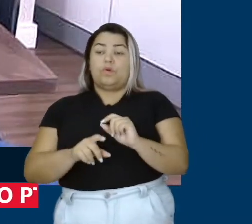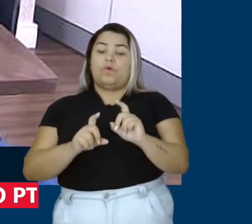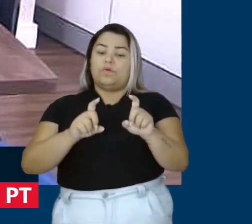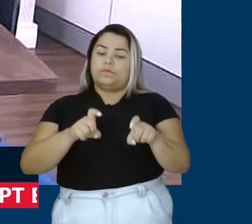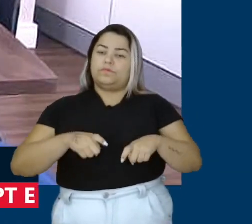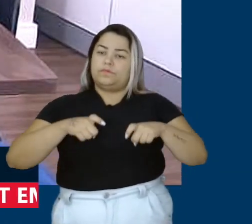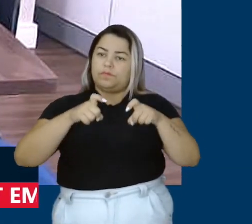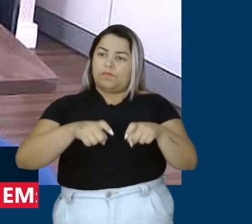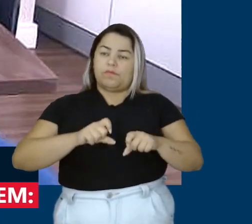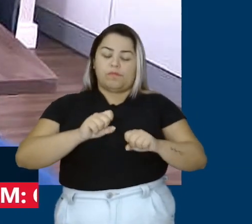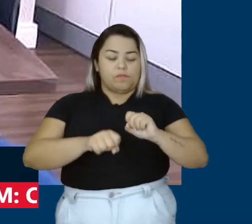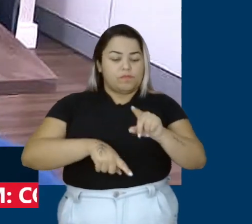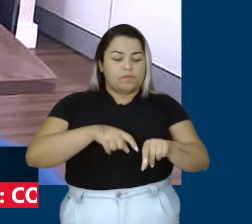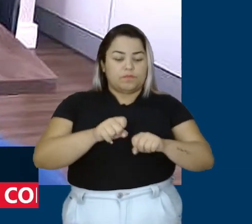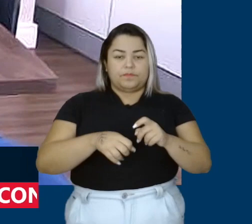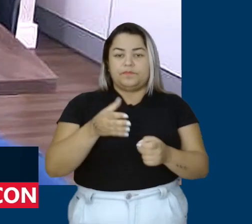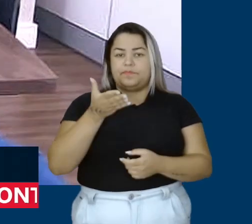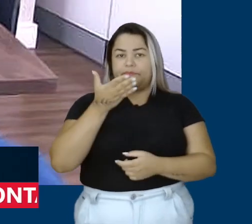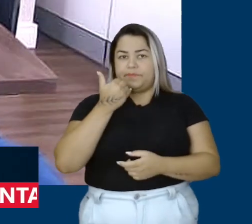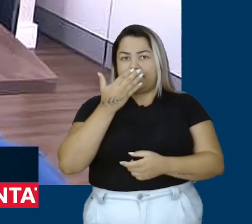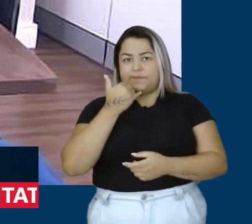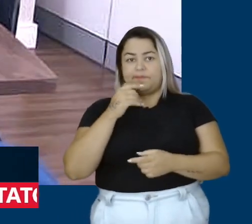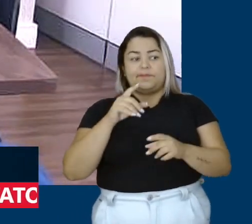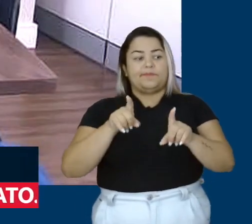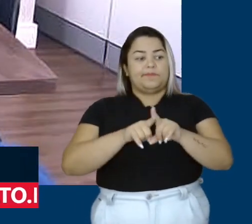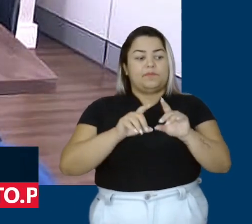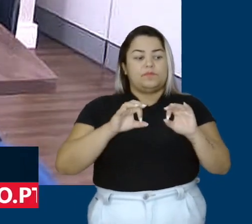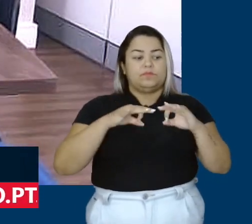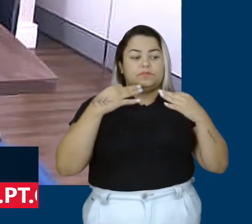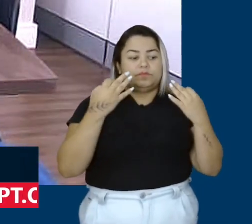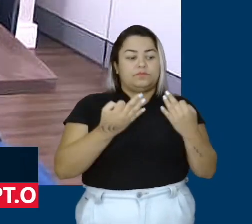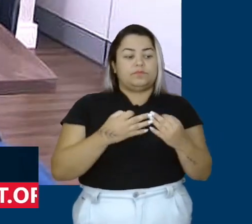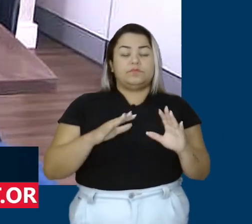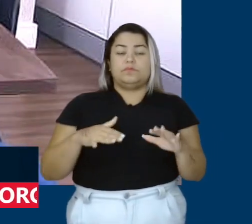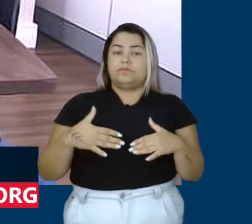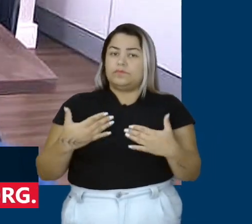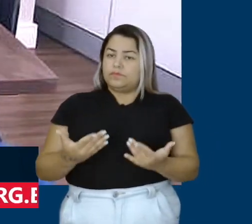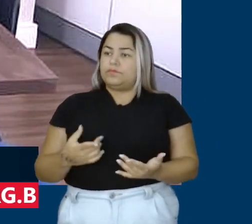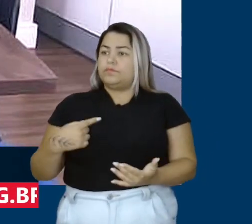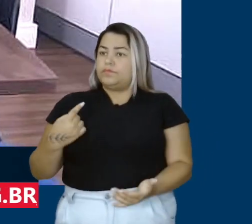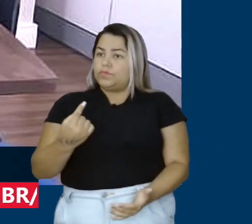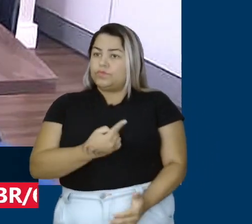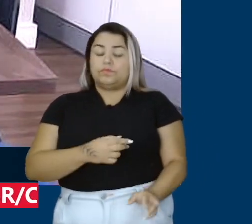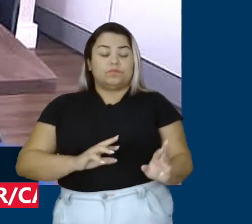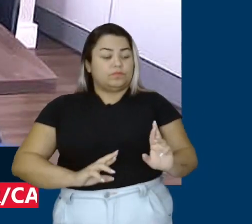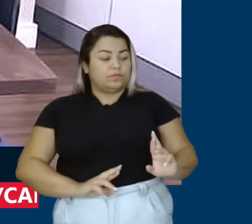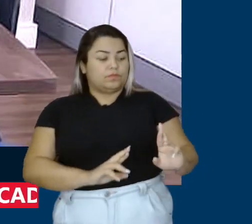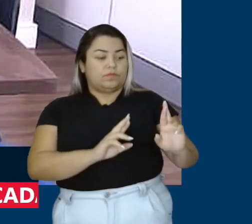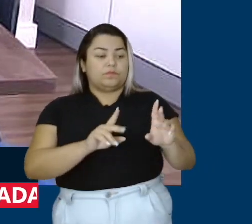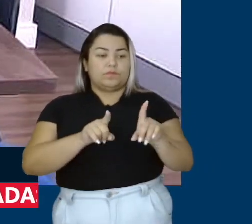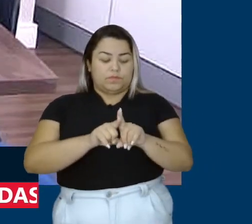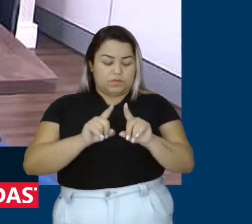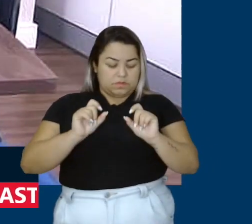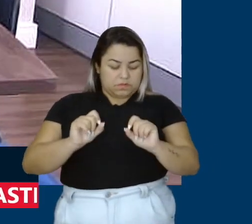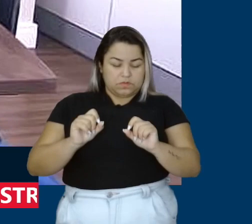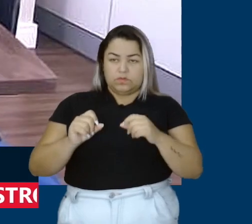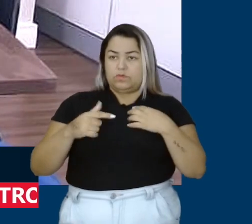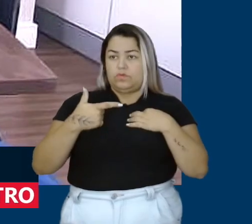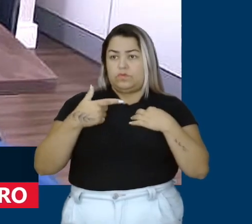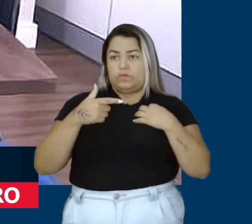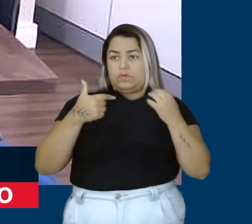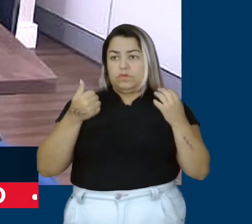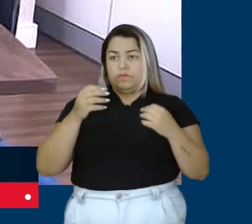plantação de alimentos, para os agricultores familiares. Então, é essa a nossa perspectiva aí de um atendimento de